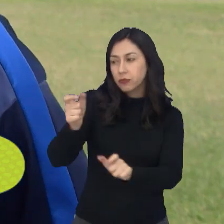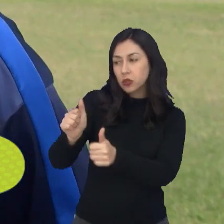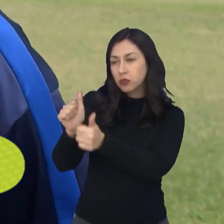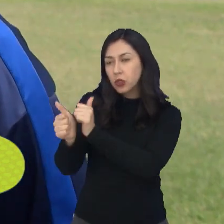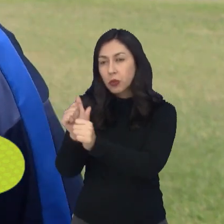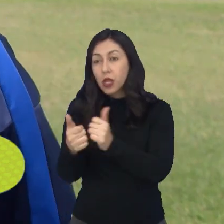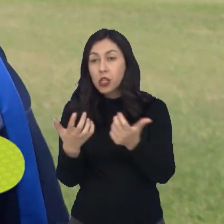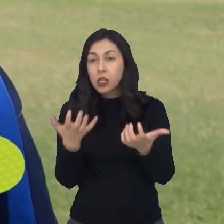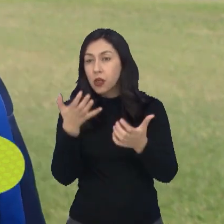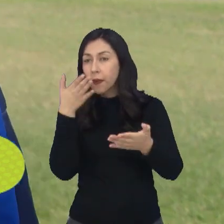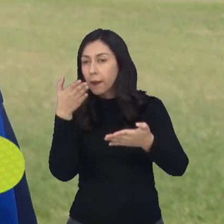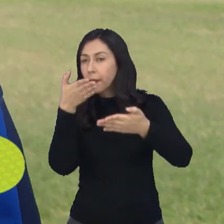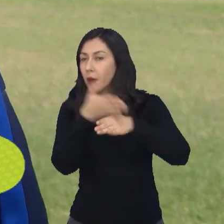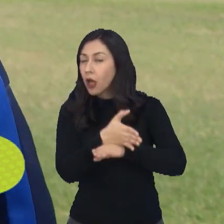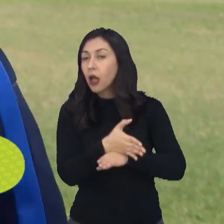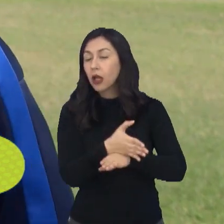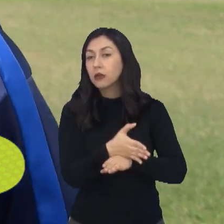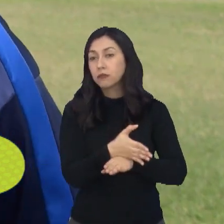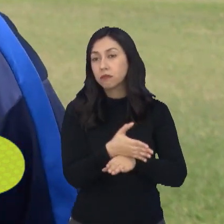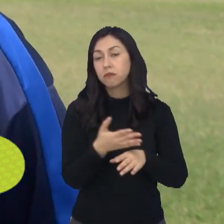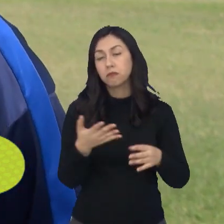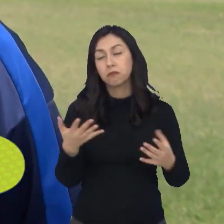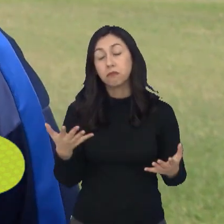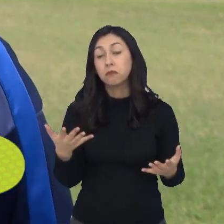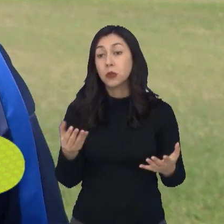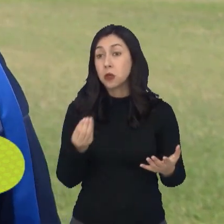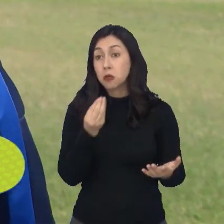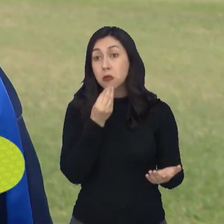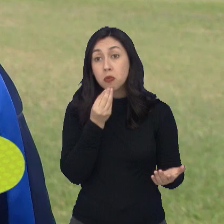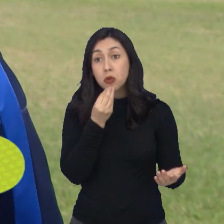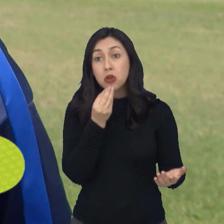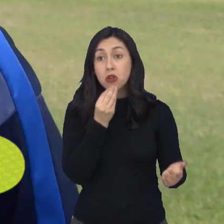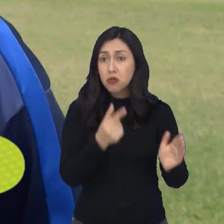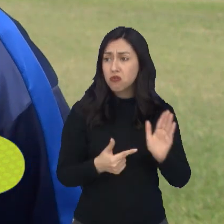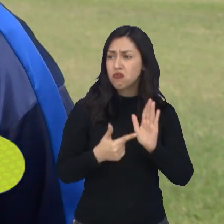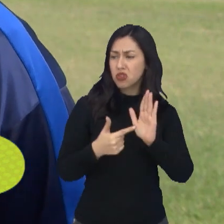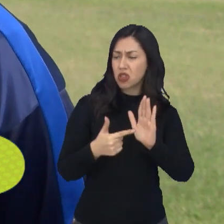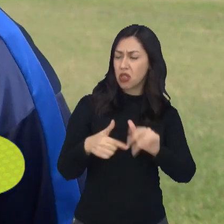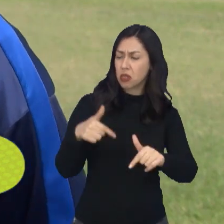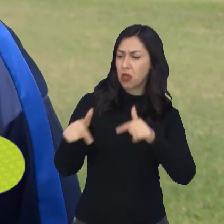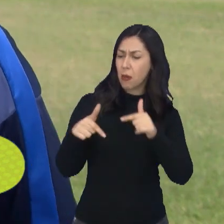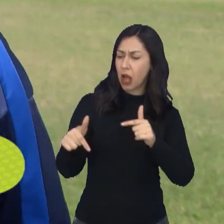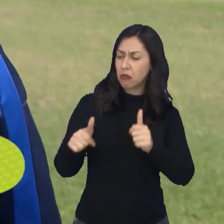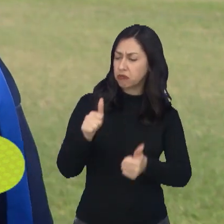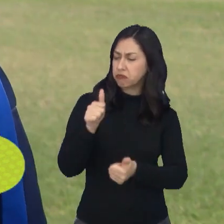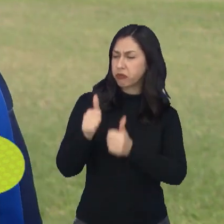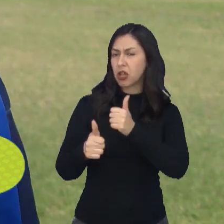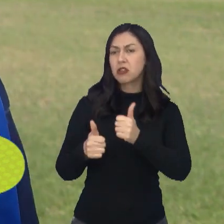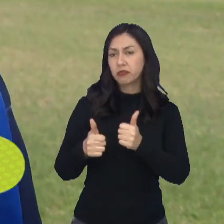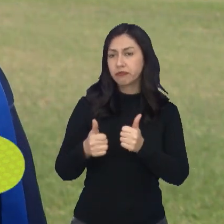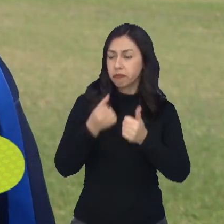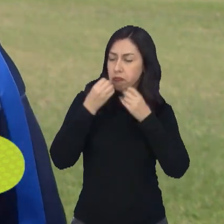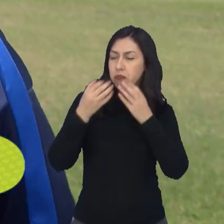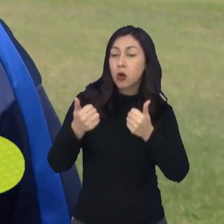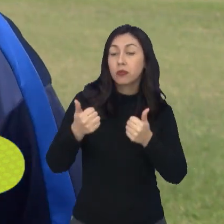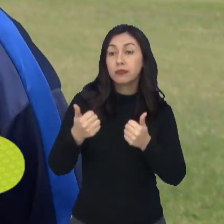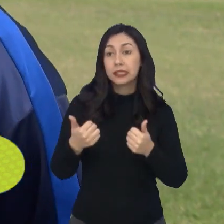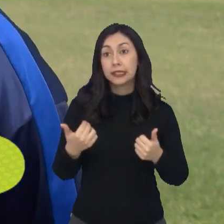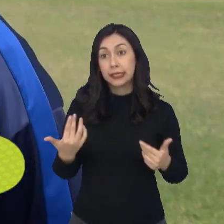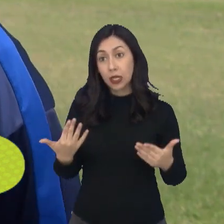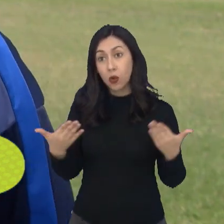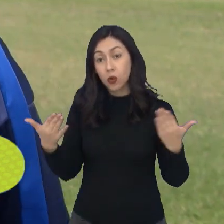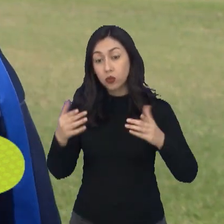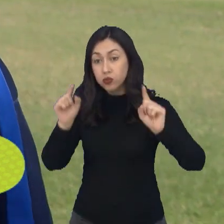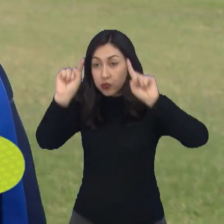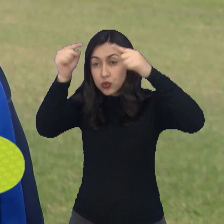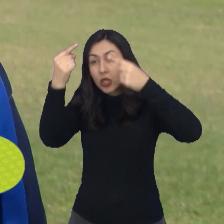clube ou empregar um pouquinho melhor, então é a oportunidade que eles têm de mostrar um pouco do futebol. Então acho que esses jogos são os mais